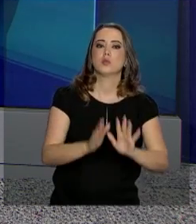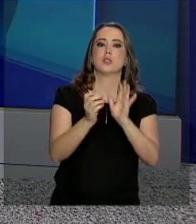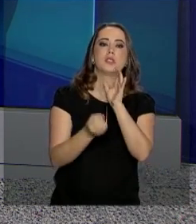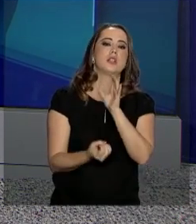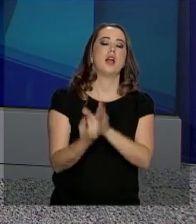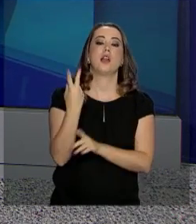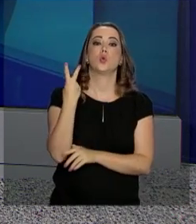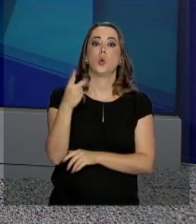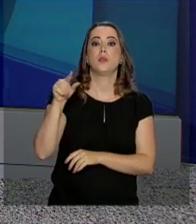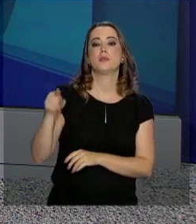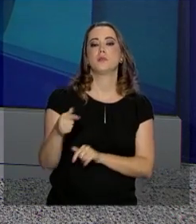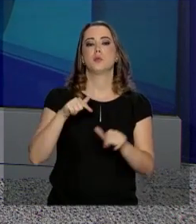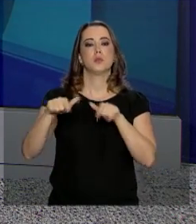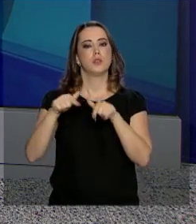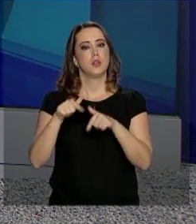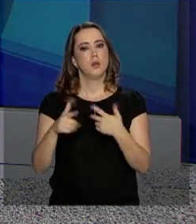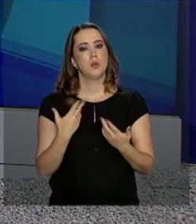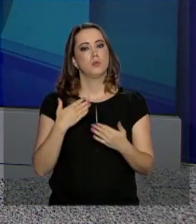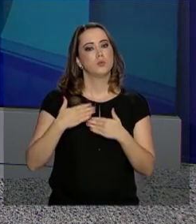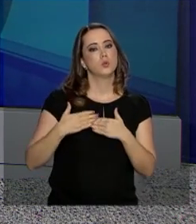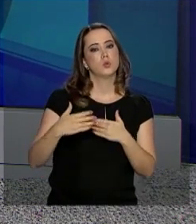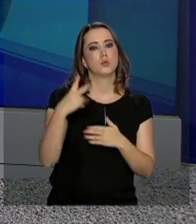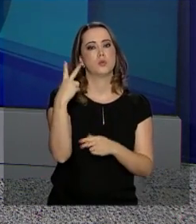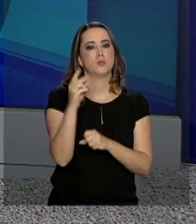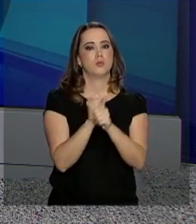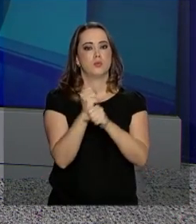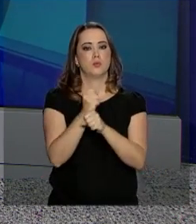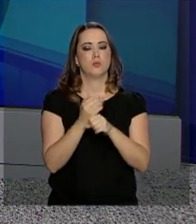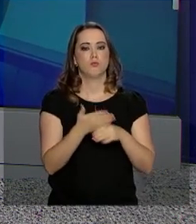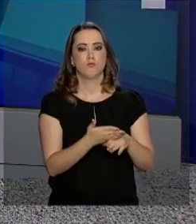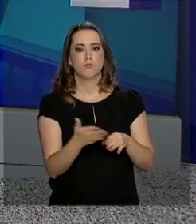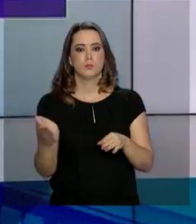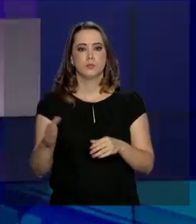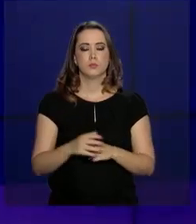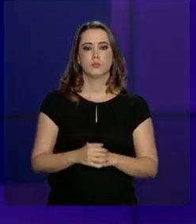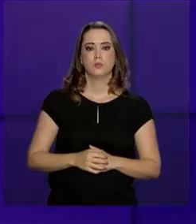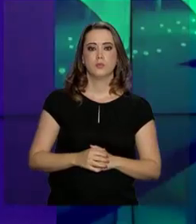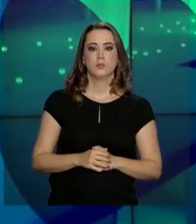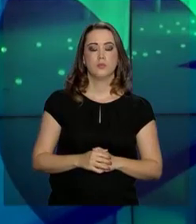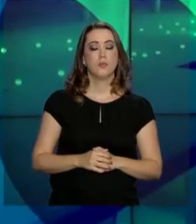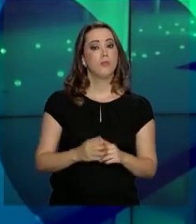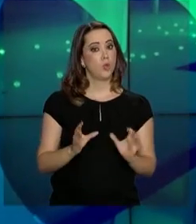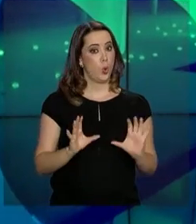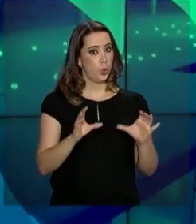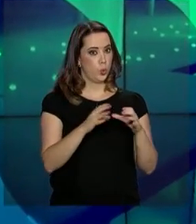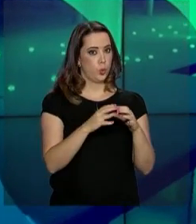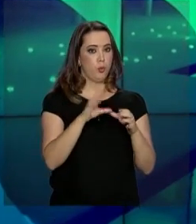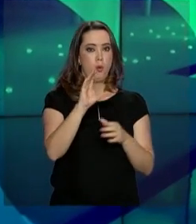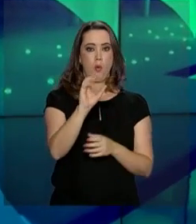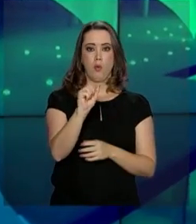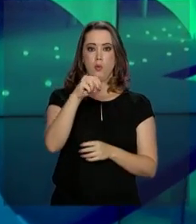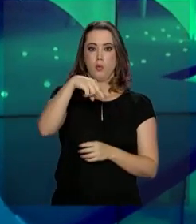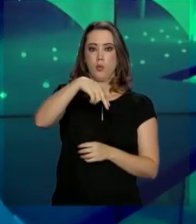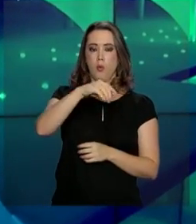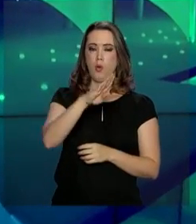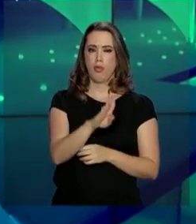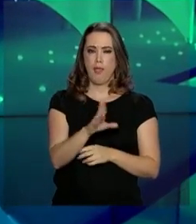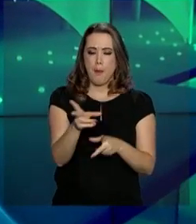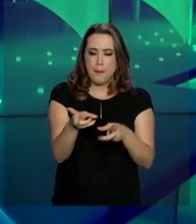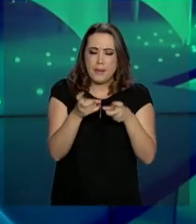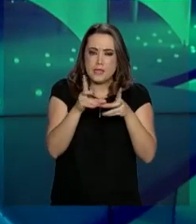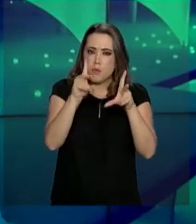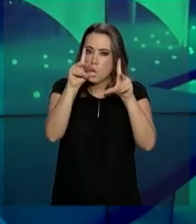gerar 2 mil empregos diretos nos próximos 2 anos. A Conab registra queda de desvios em